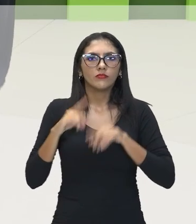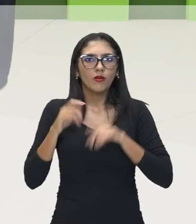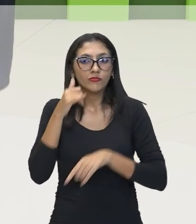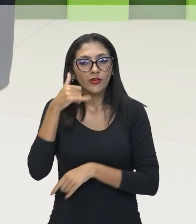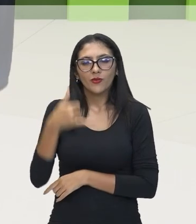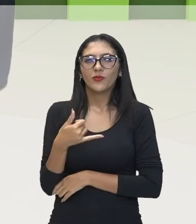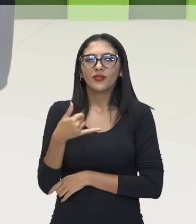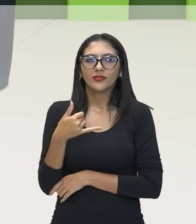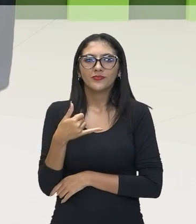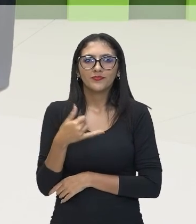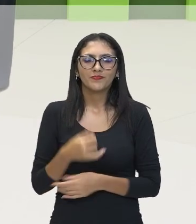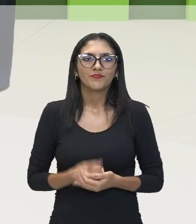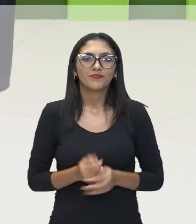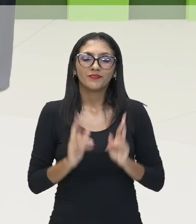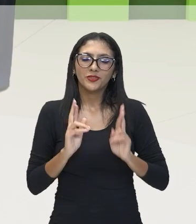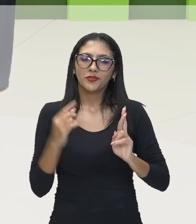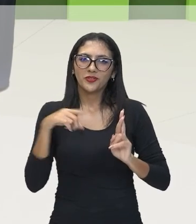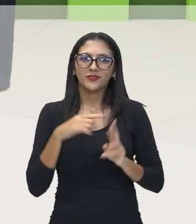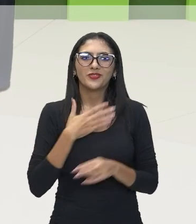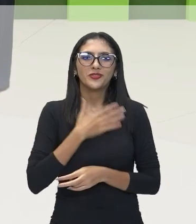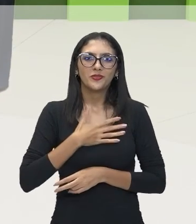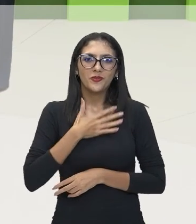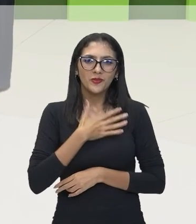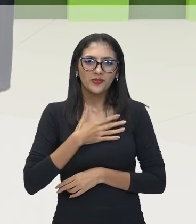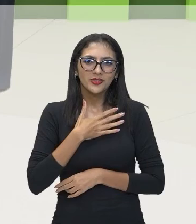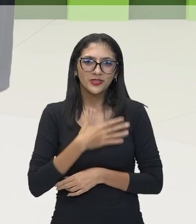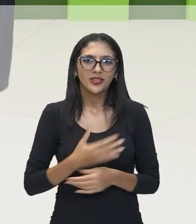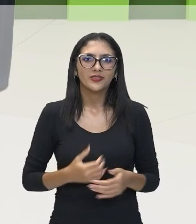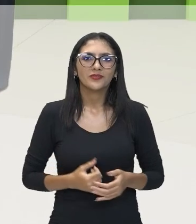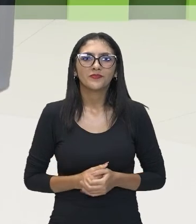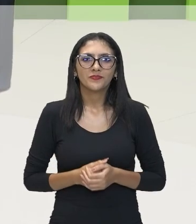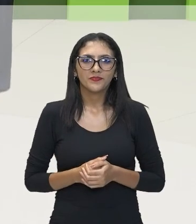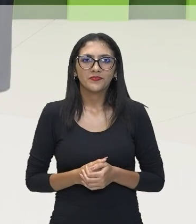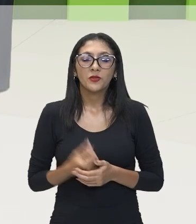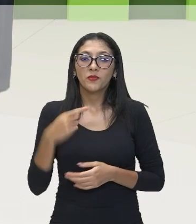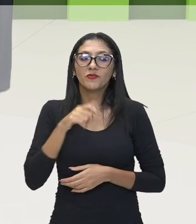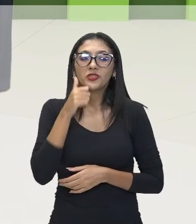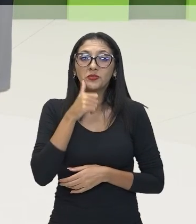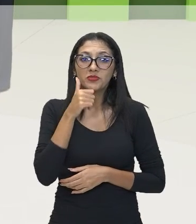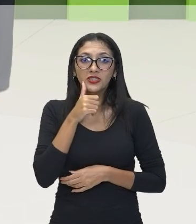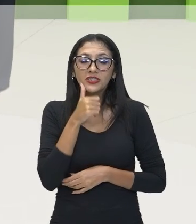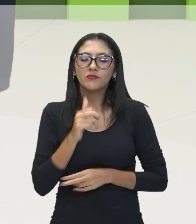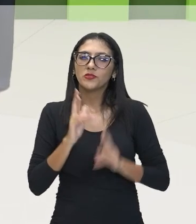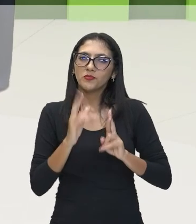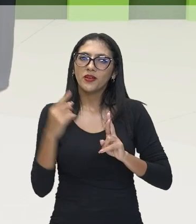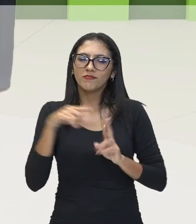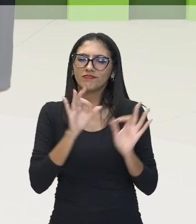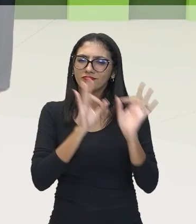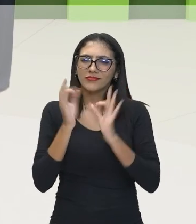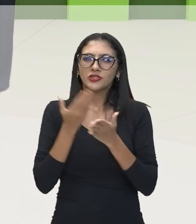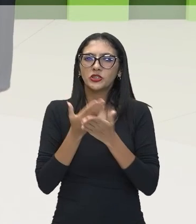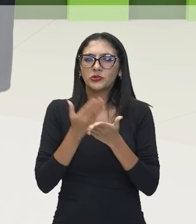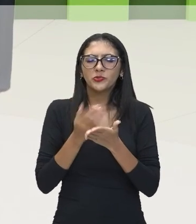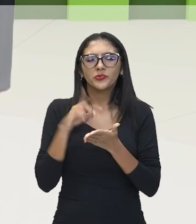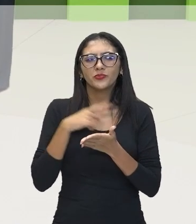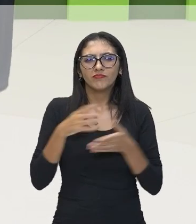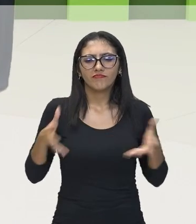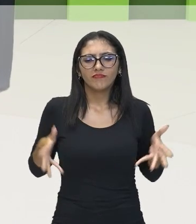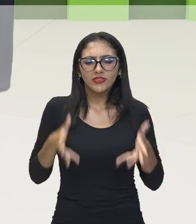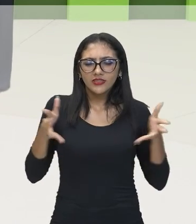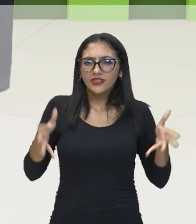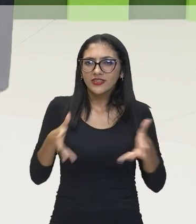celulares, tá bom, gente? Espero que vocês tenham gostado. E para as meninas, espero que essa aula tenha sido, assim, um incentivo, né,